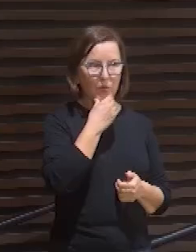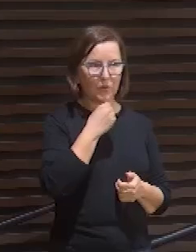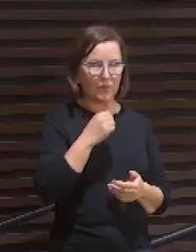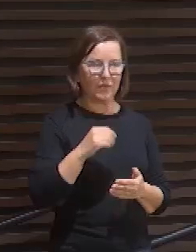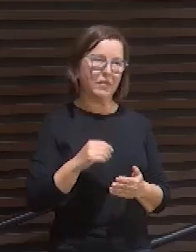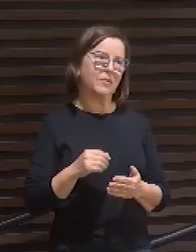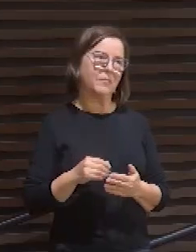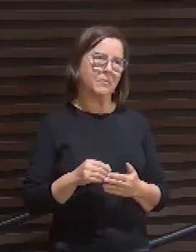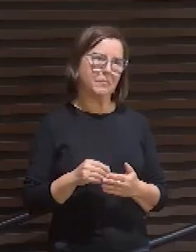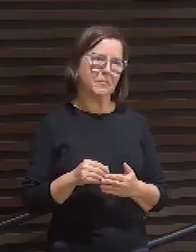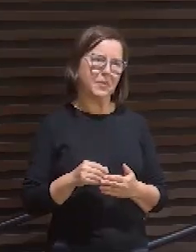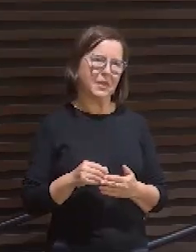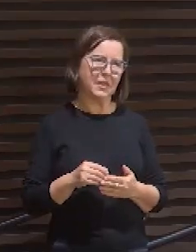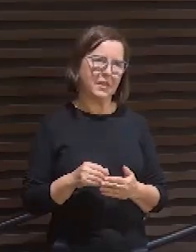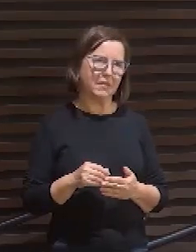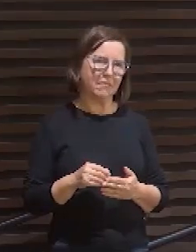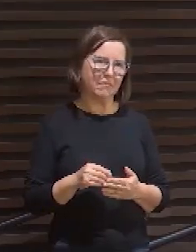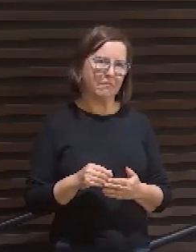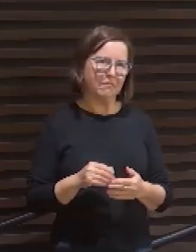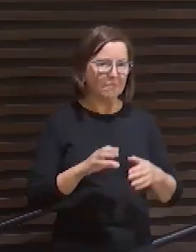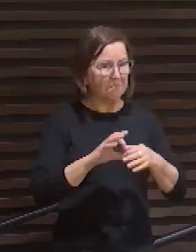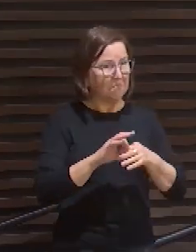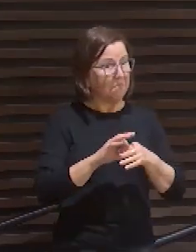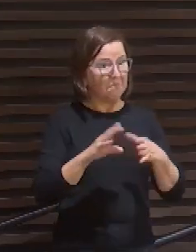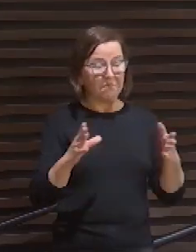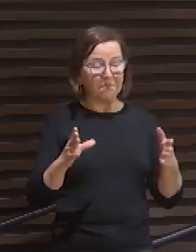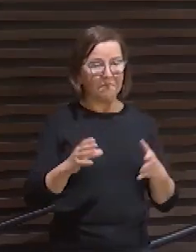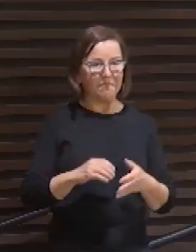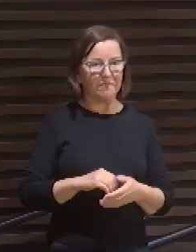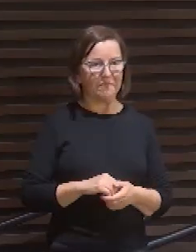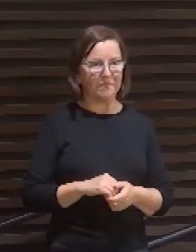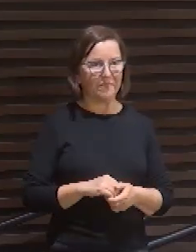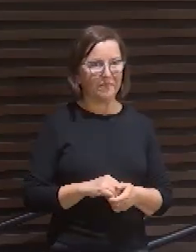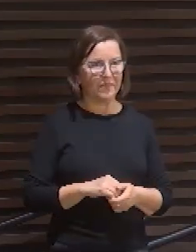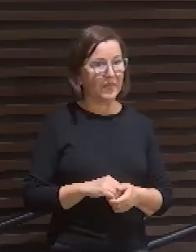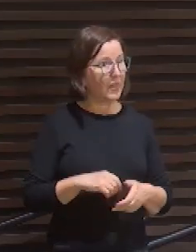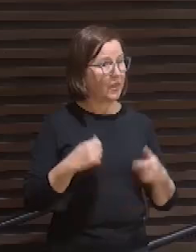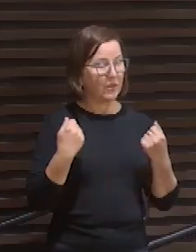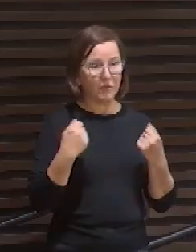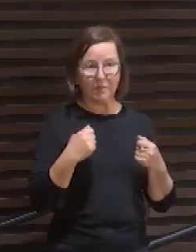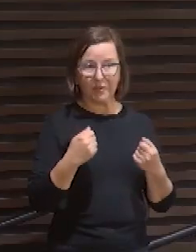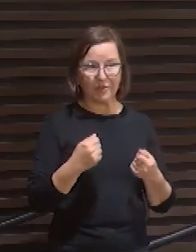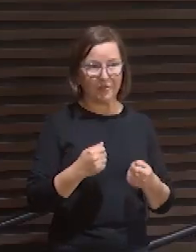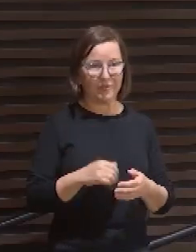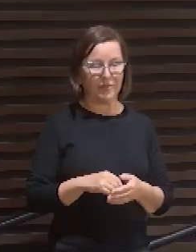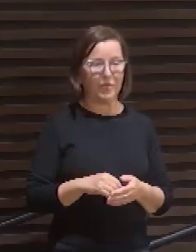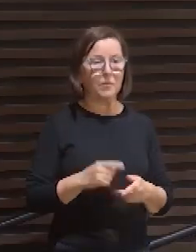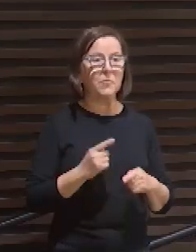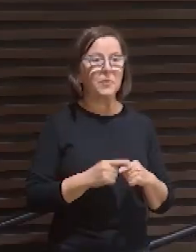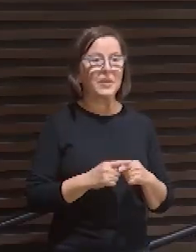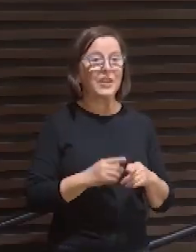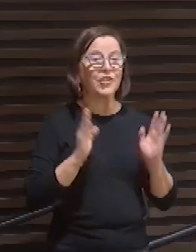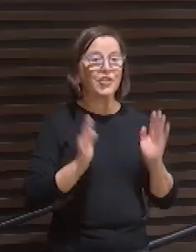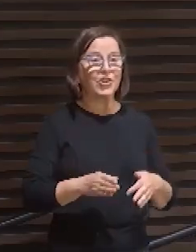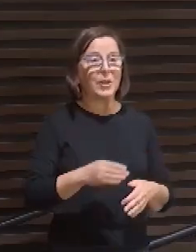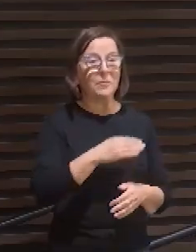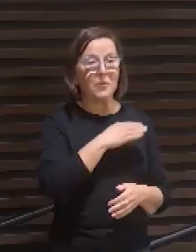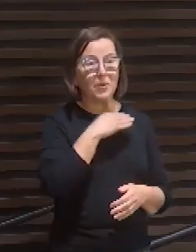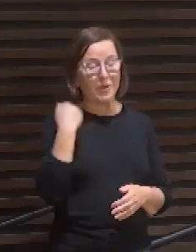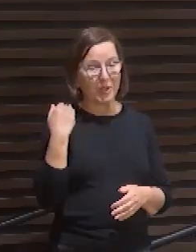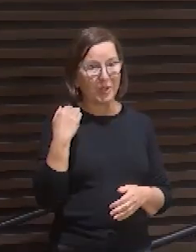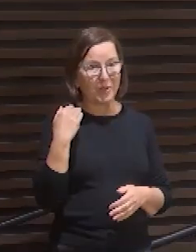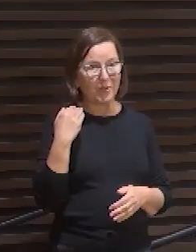reivindicações da lei como do novo serviço. Ele tinha morrido na pessoa do